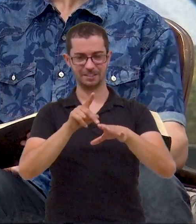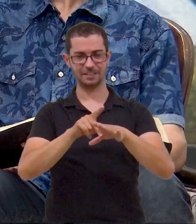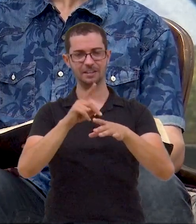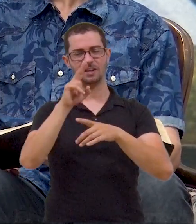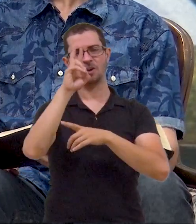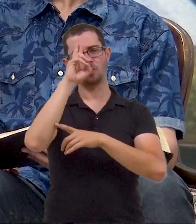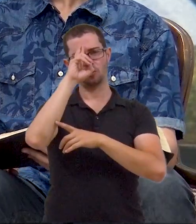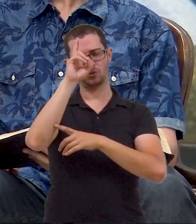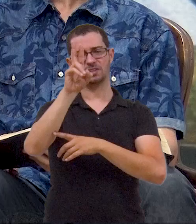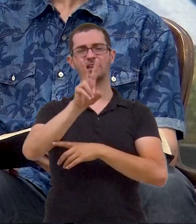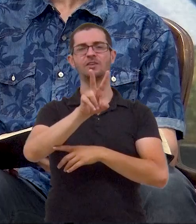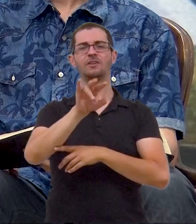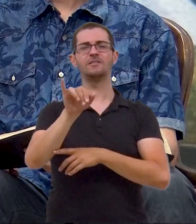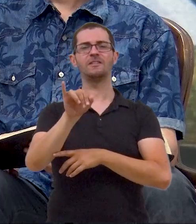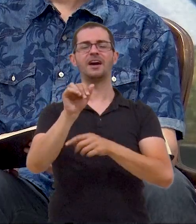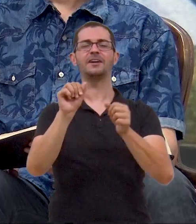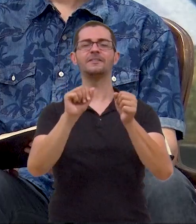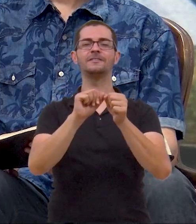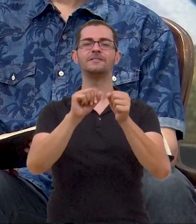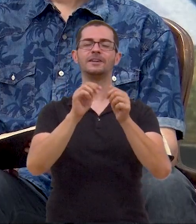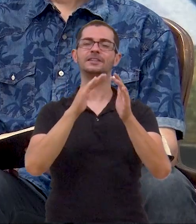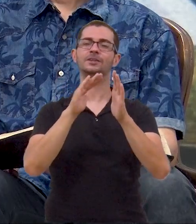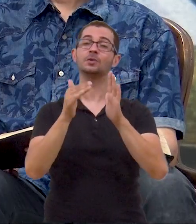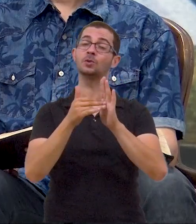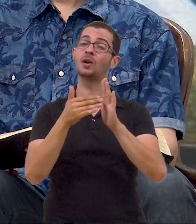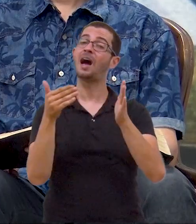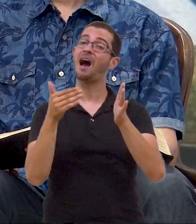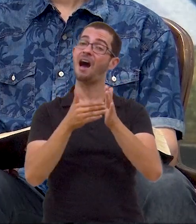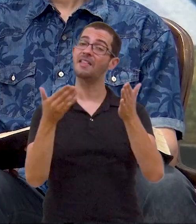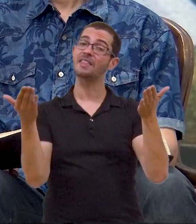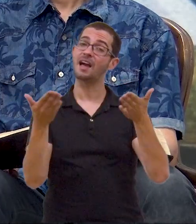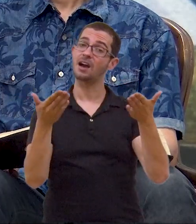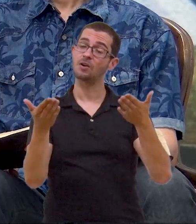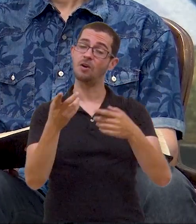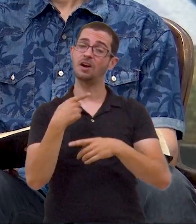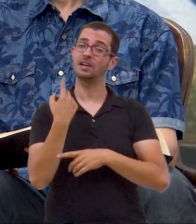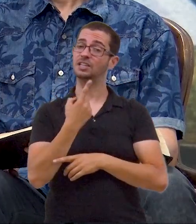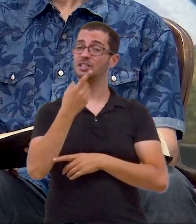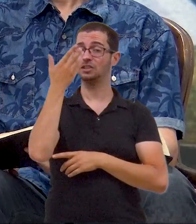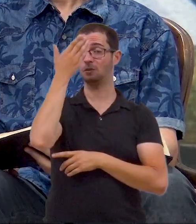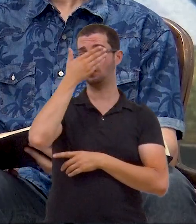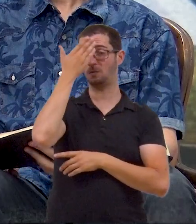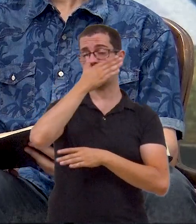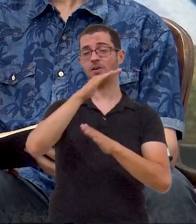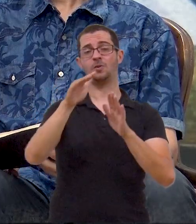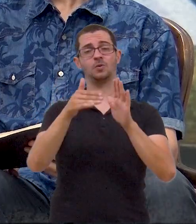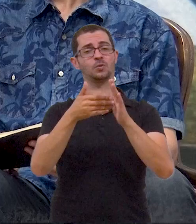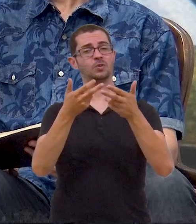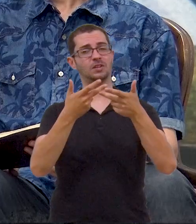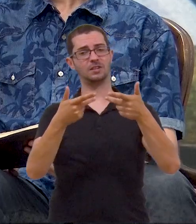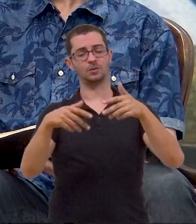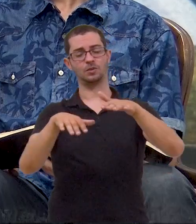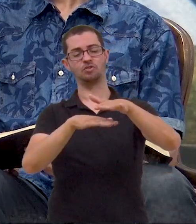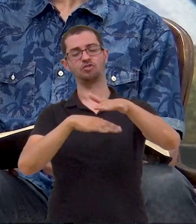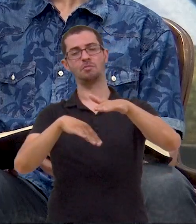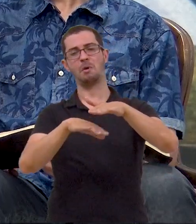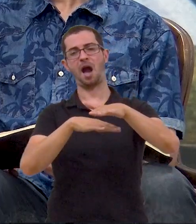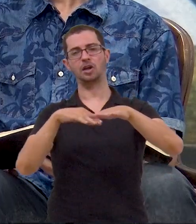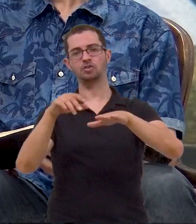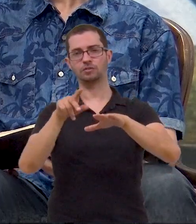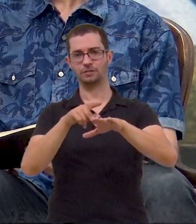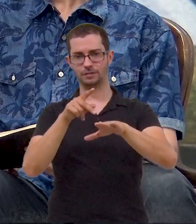vai realizar tudo isso. Até agora nós não vemos todas as coisas debaixo dos pés dele, mas nós estamos vendo ele. E quando nós